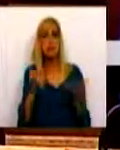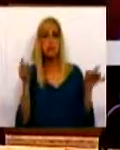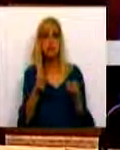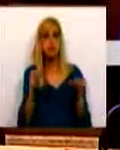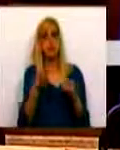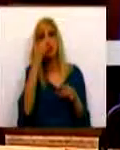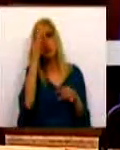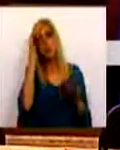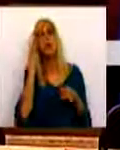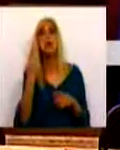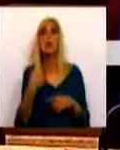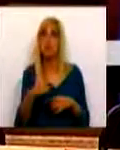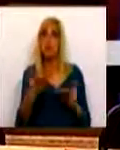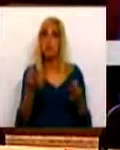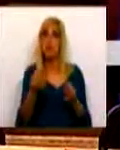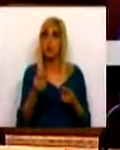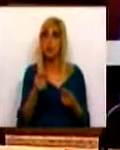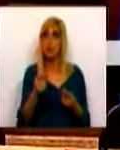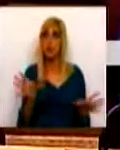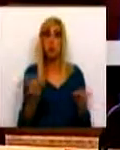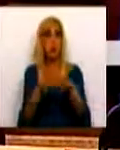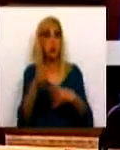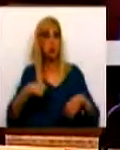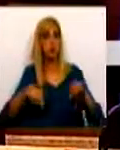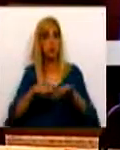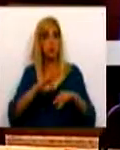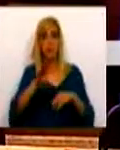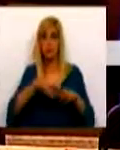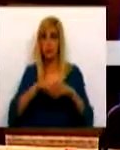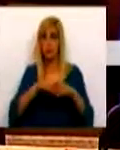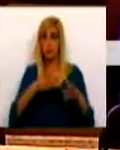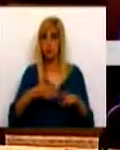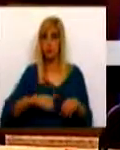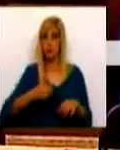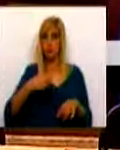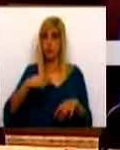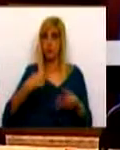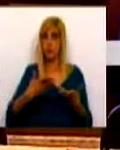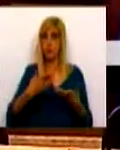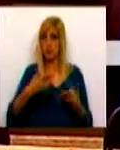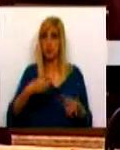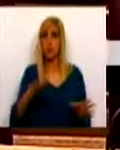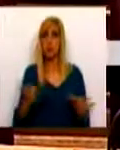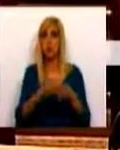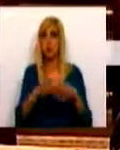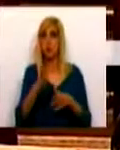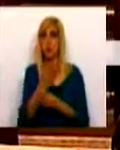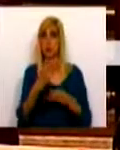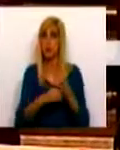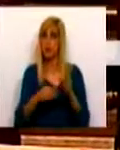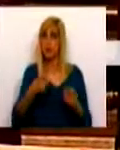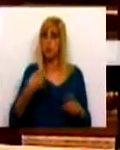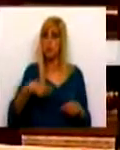telegraficamente, é que houve efetivamente um conjunto de reuniões envolvendo o Sr. Bastonário da Ordem dos Advogados e o Sr. Presidente da SEPAS, que